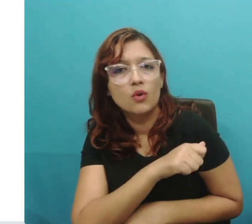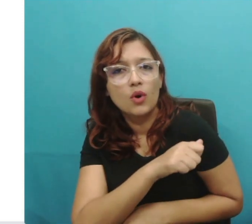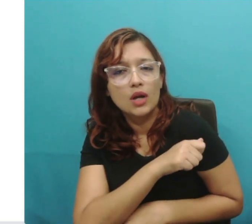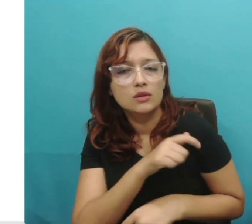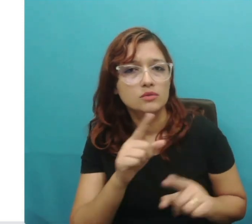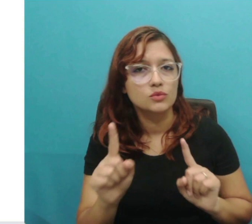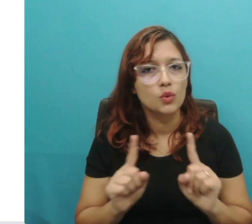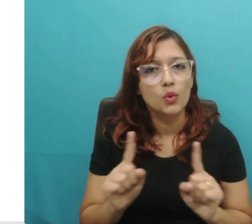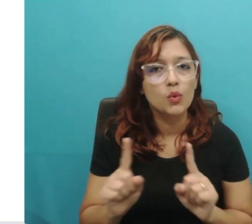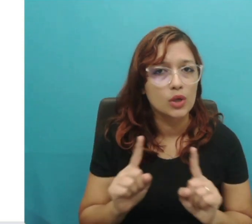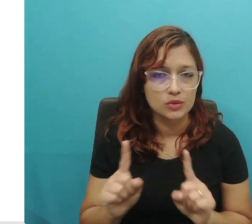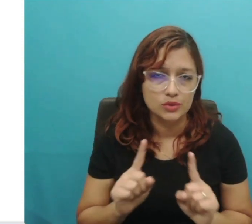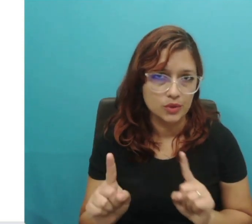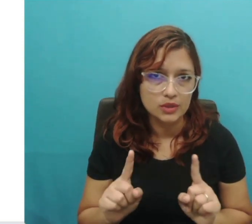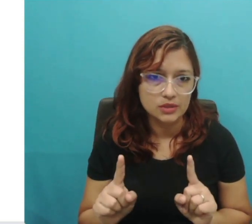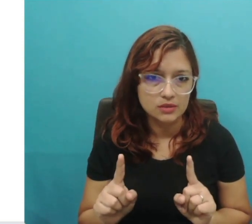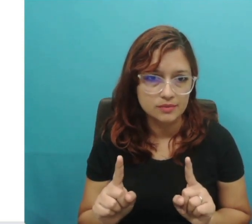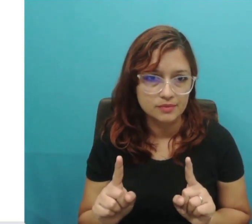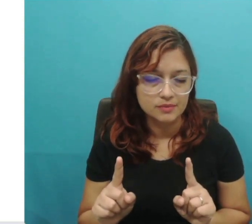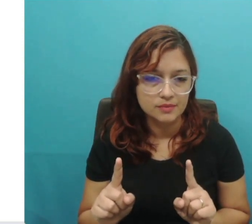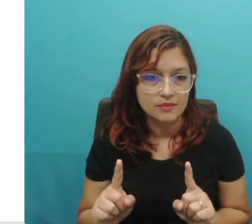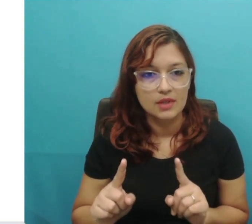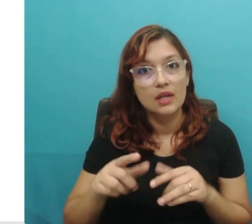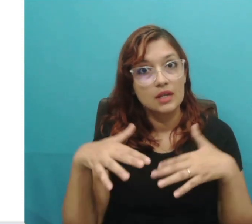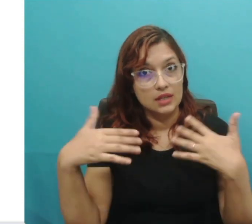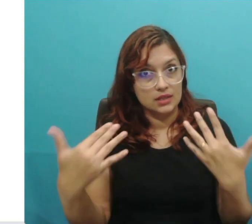Da professora ou do aluno?